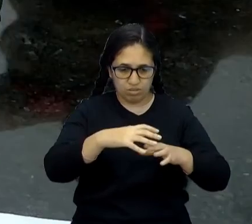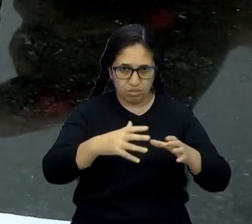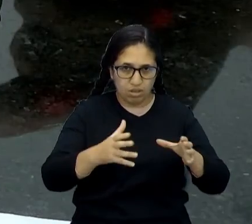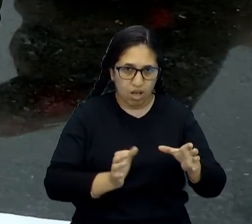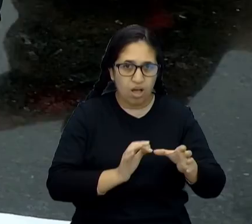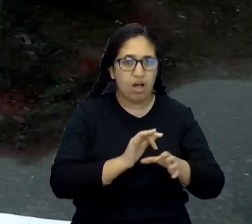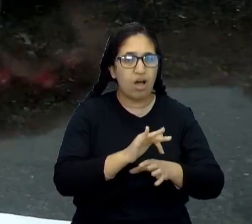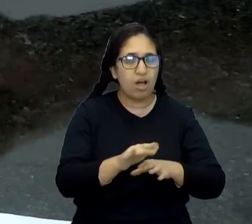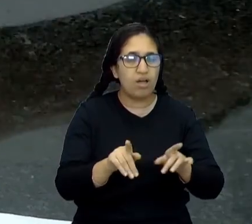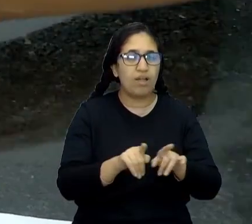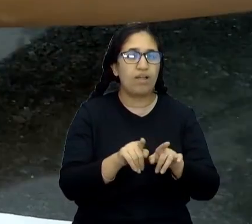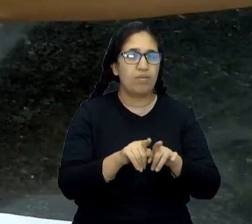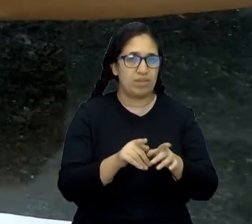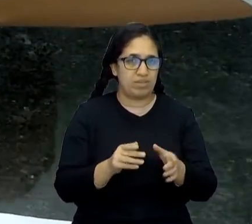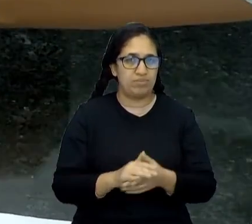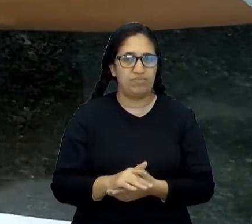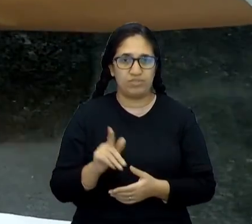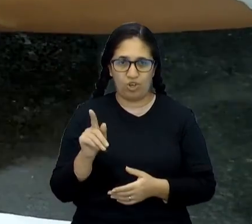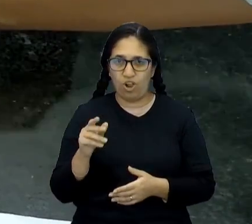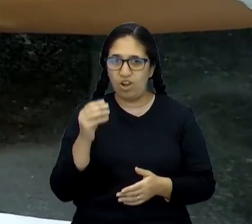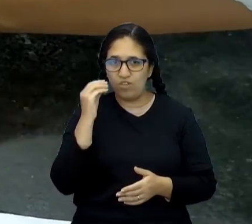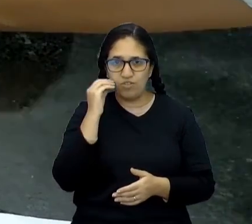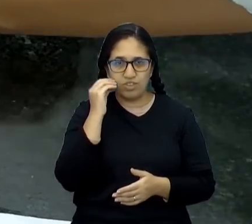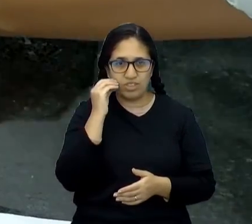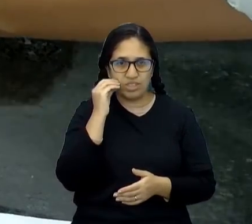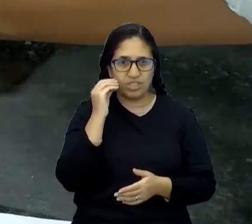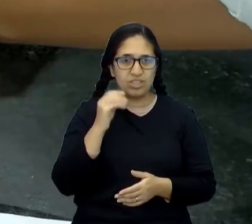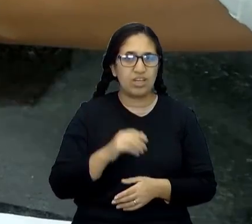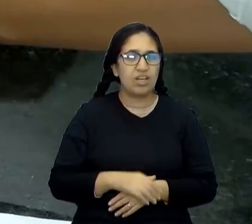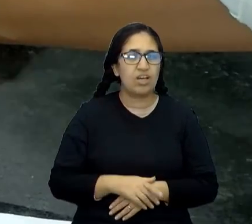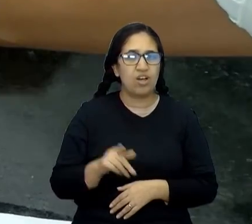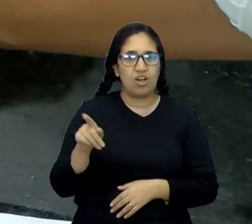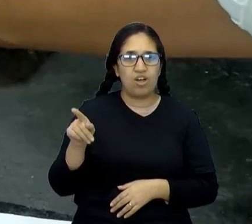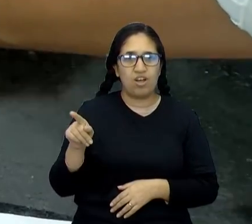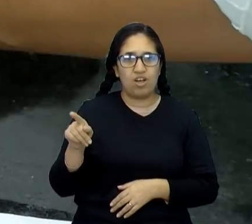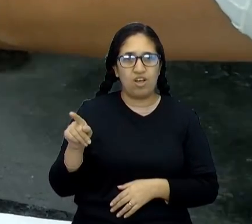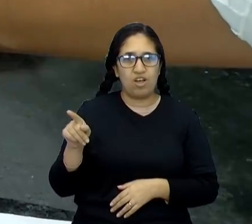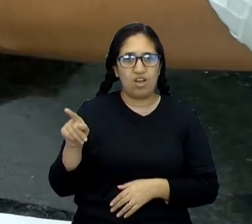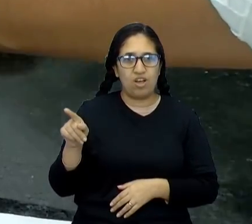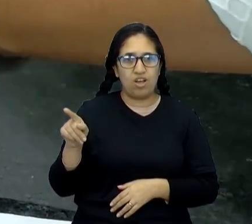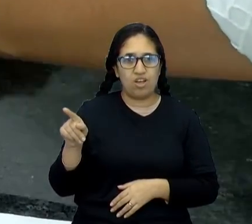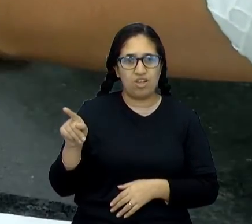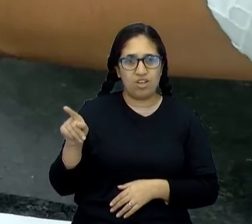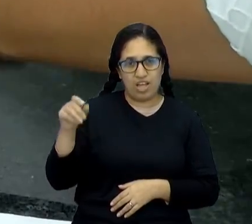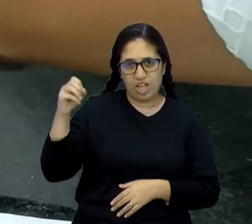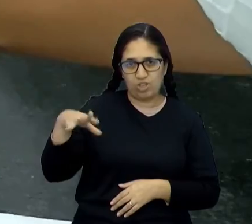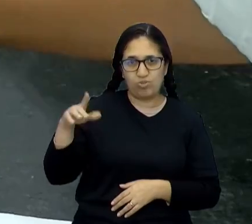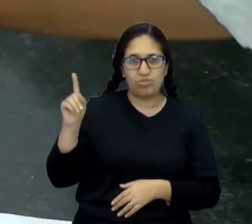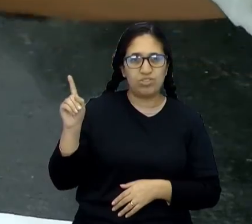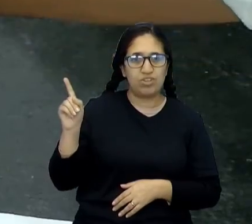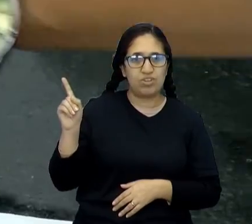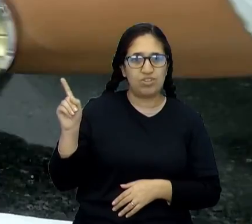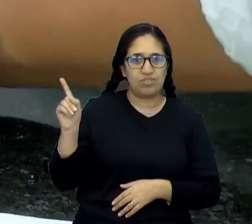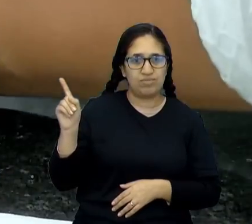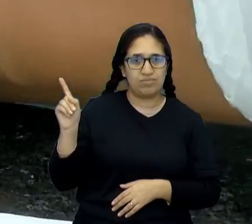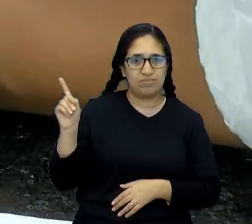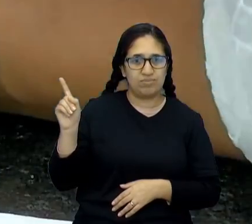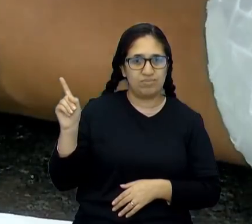também gera carga, que é o gerador. Então eu vou tentar, né? Quando eu estou mexendo, olha para o LED, tá, gente? Espero que ele